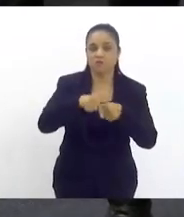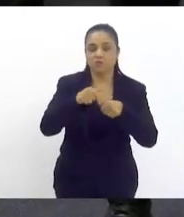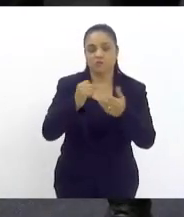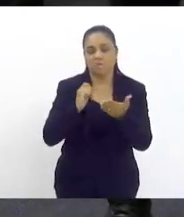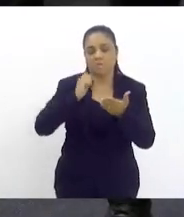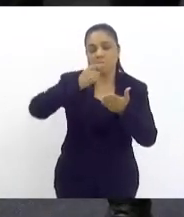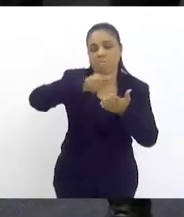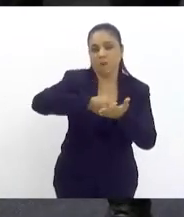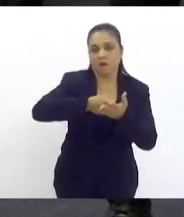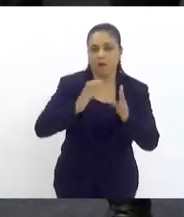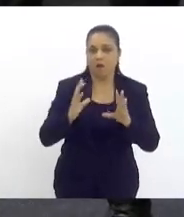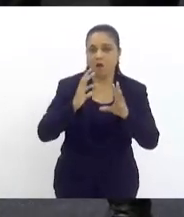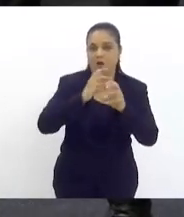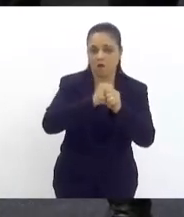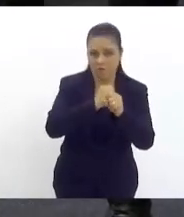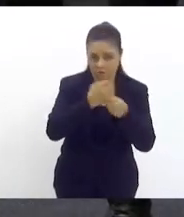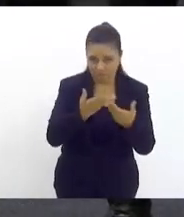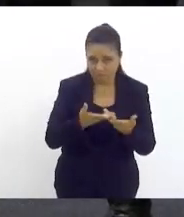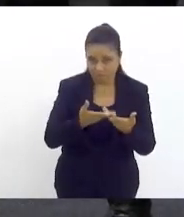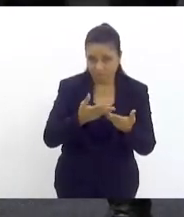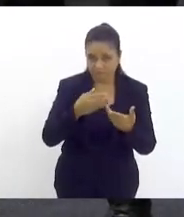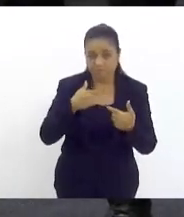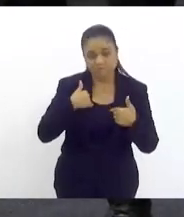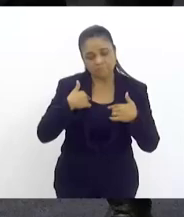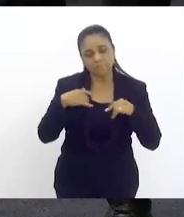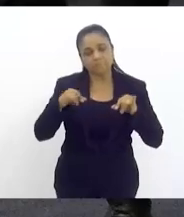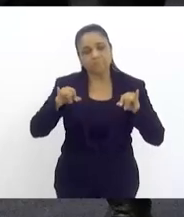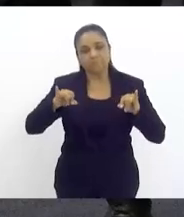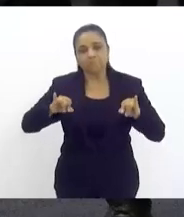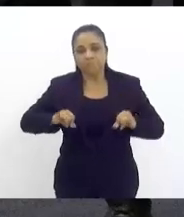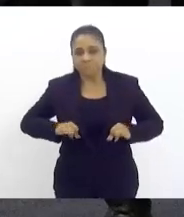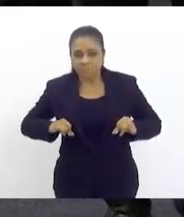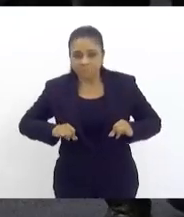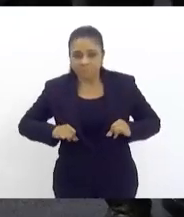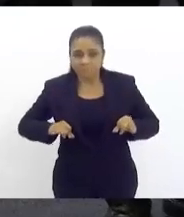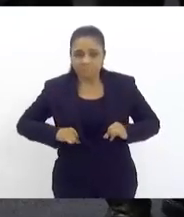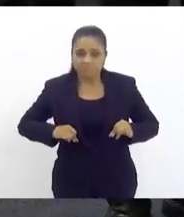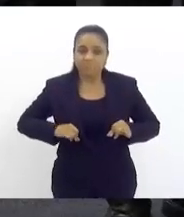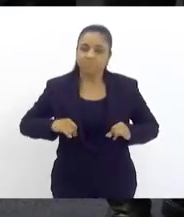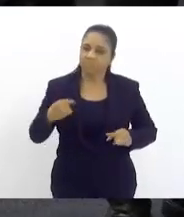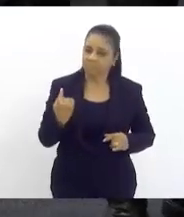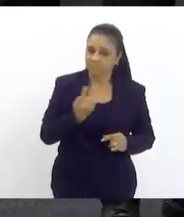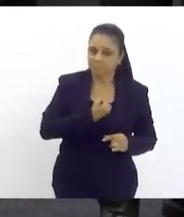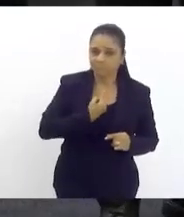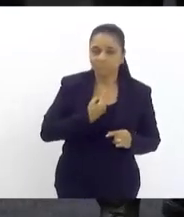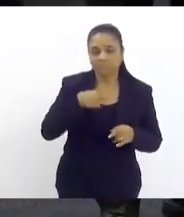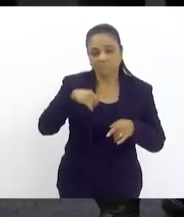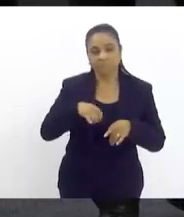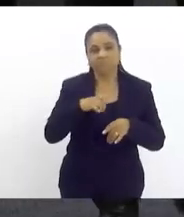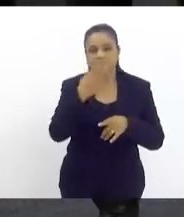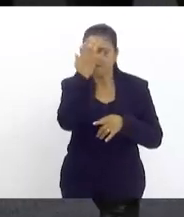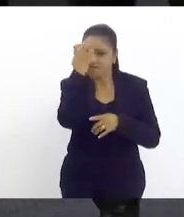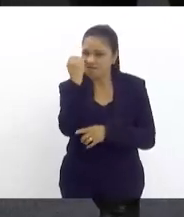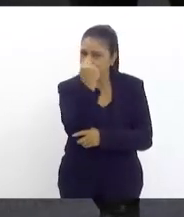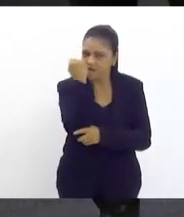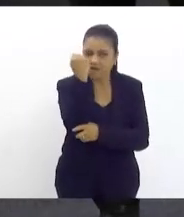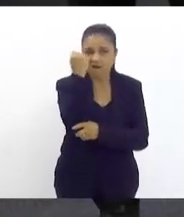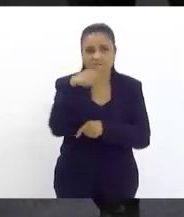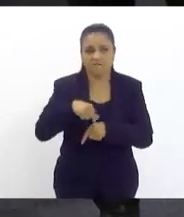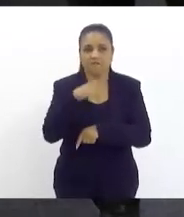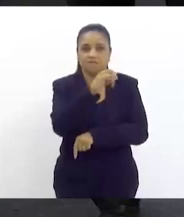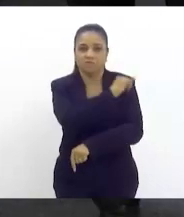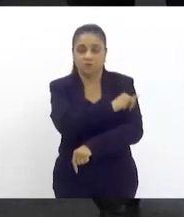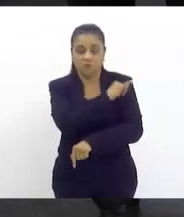contas. Então, a gente tem sofrido um problema grave no Rio de Janeiro, que é o esvaziamento do